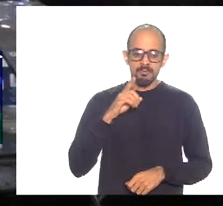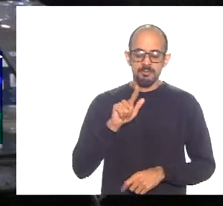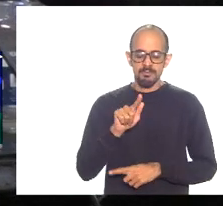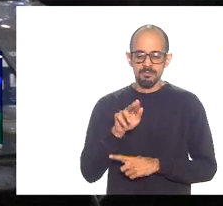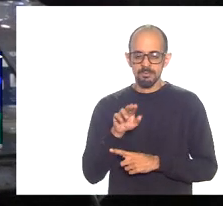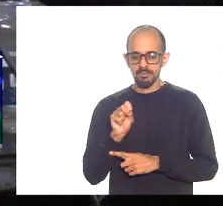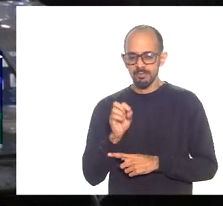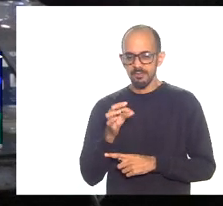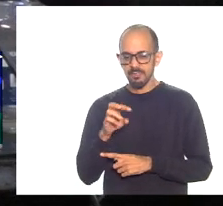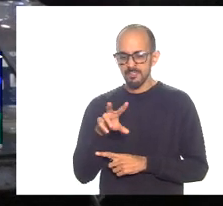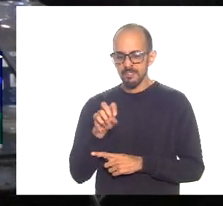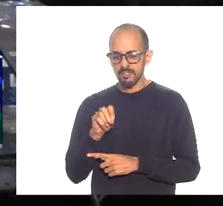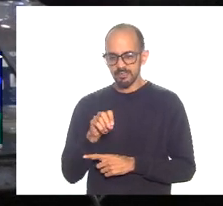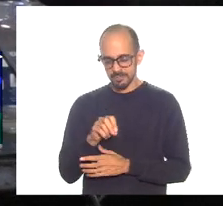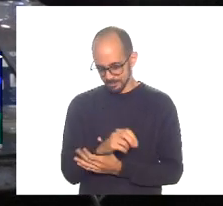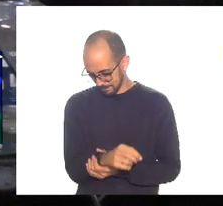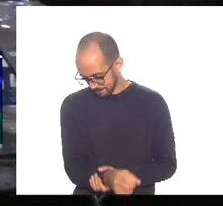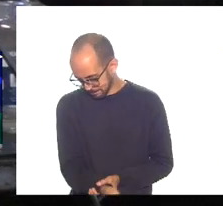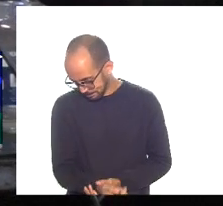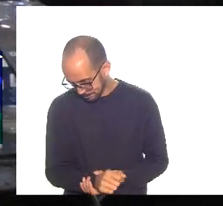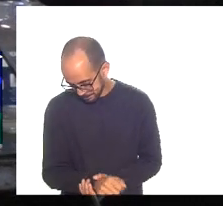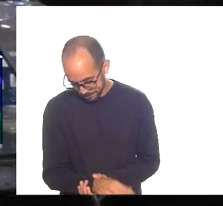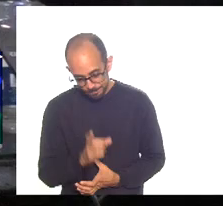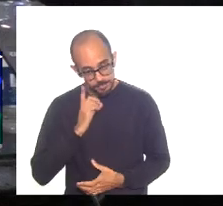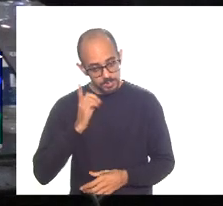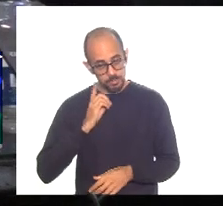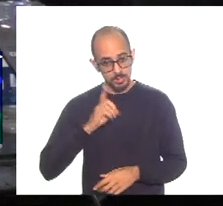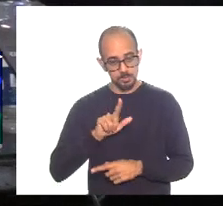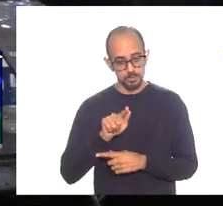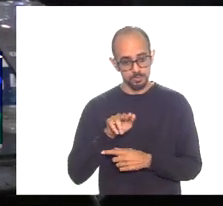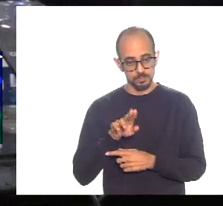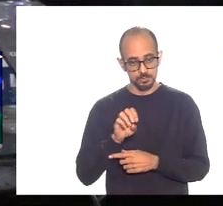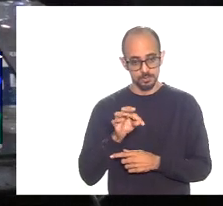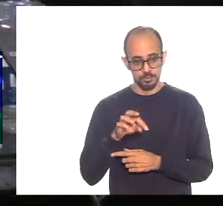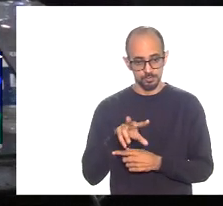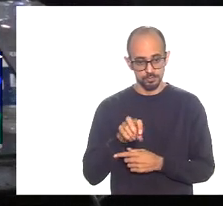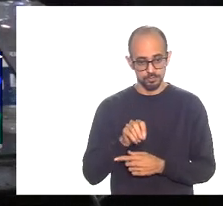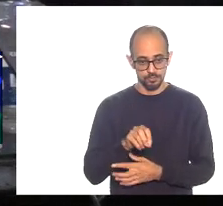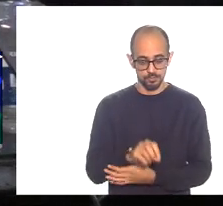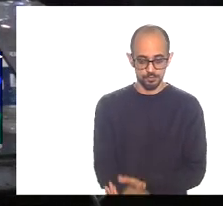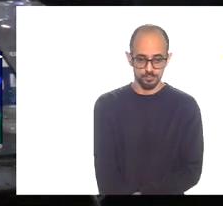Schmidt o deputado Gustavo Schmidt